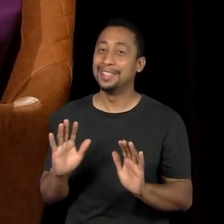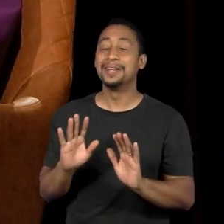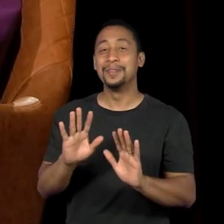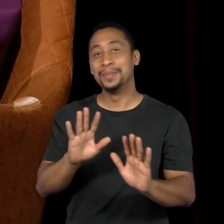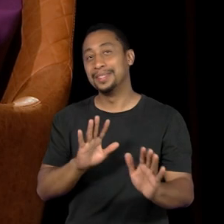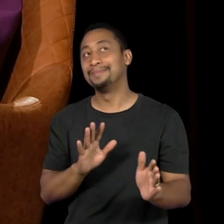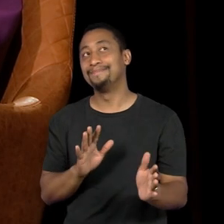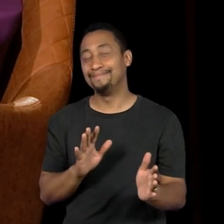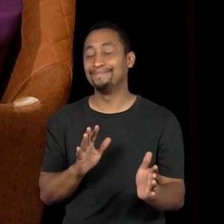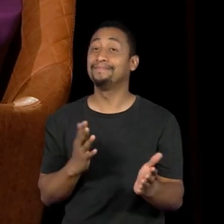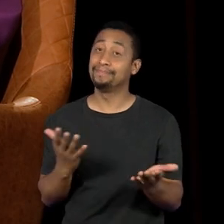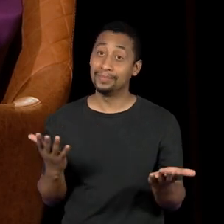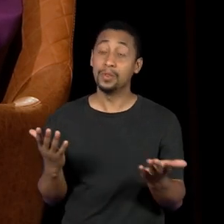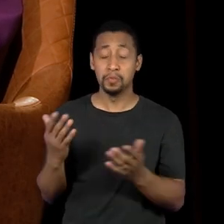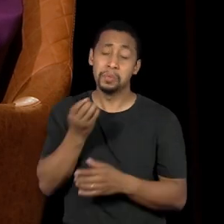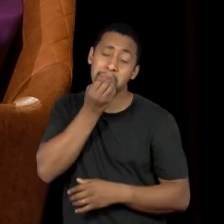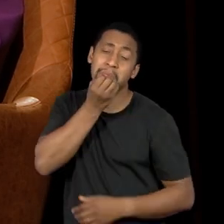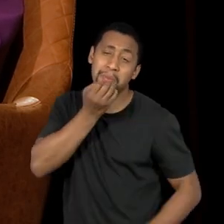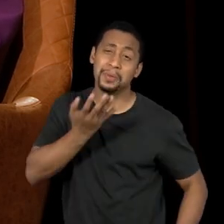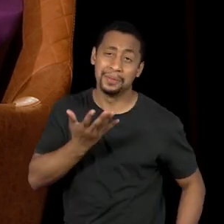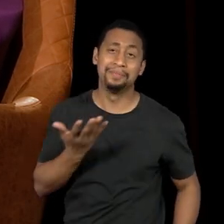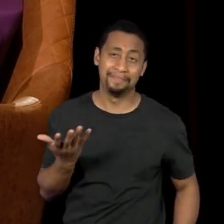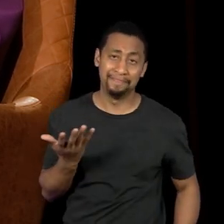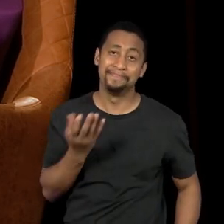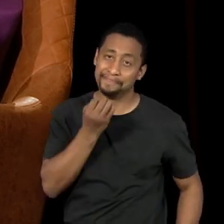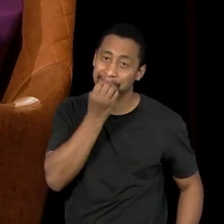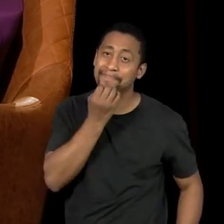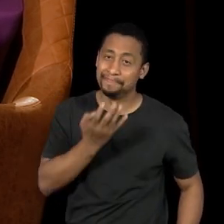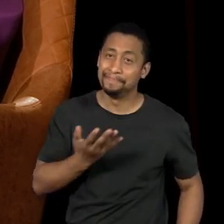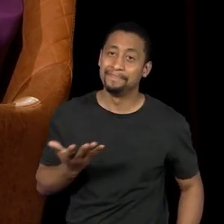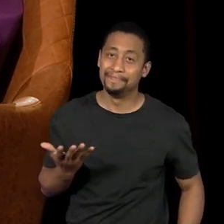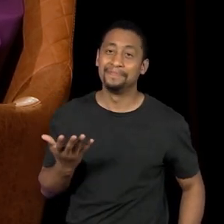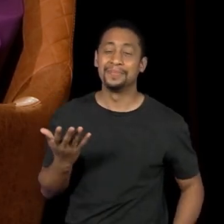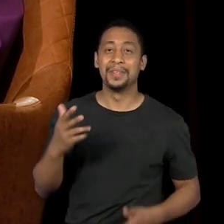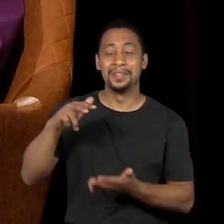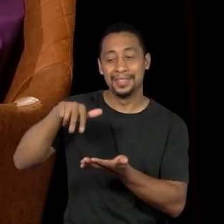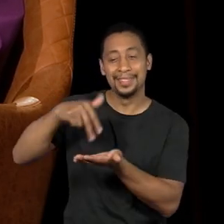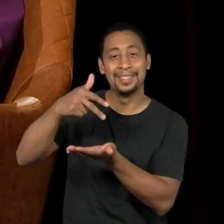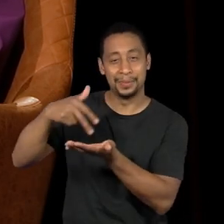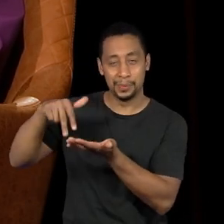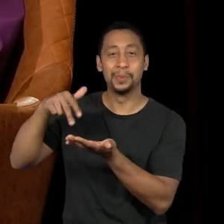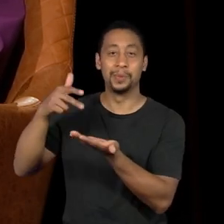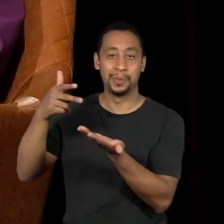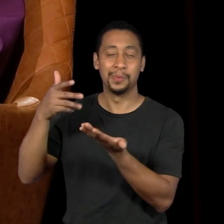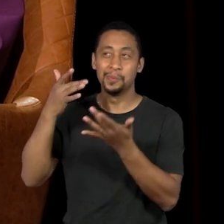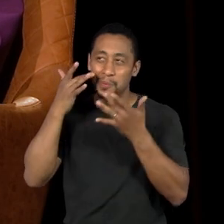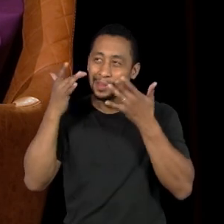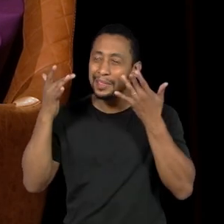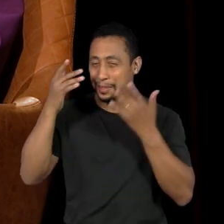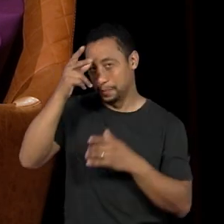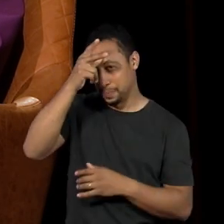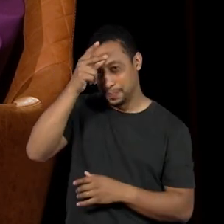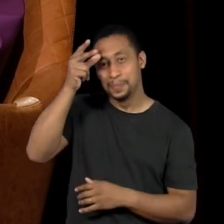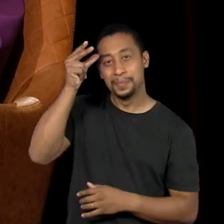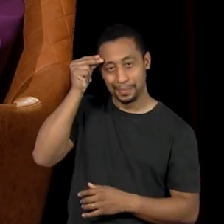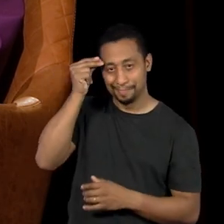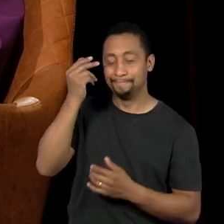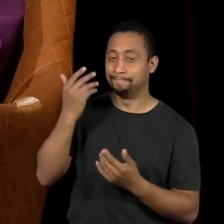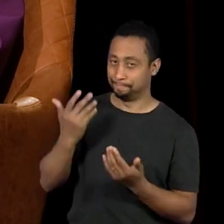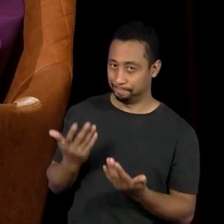Mas foi muito bom, foi muito bom. Dançamos no Teatro Municipal, né? Aí